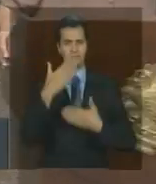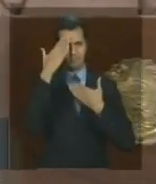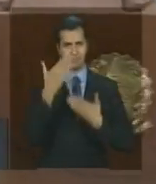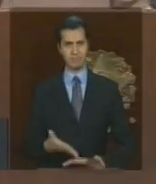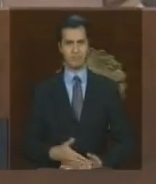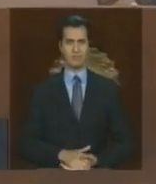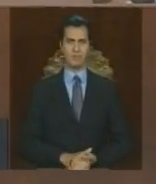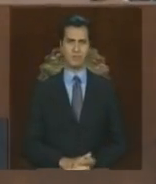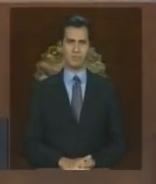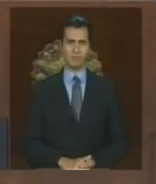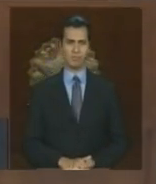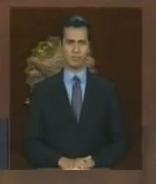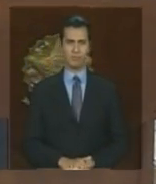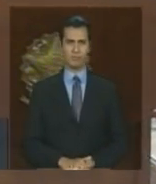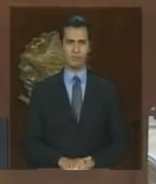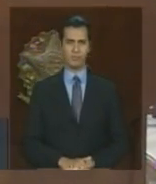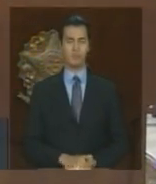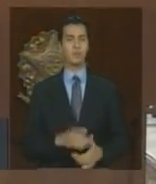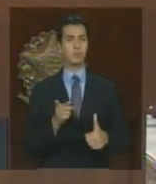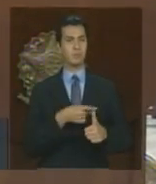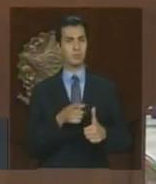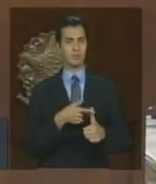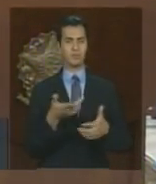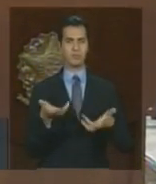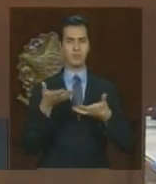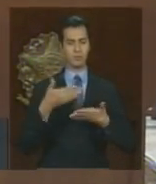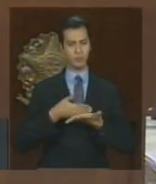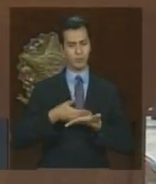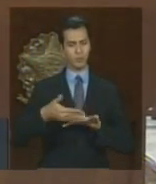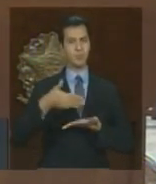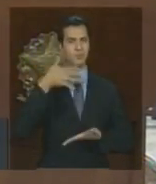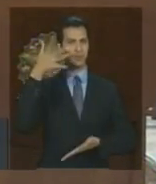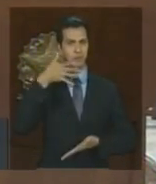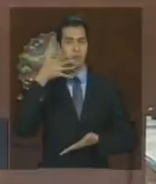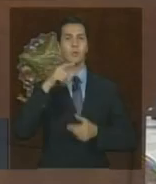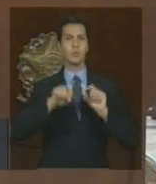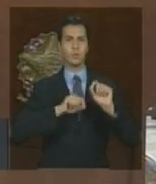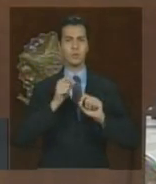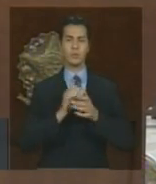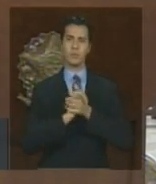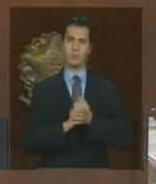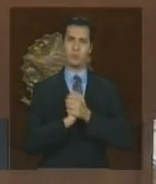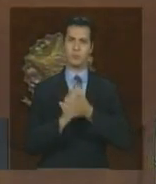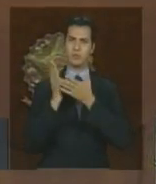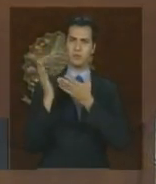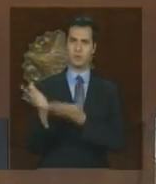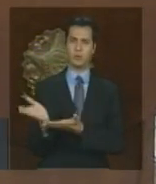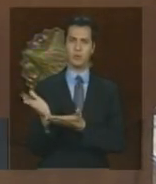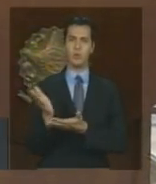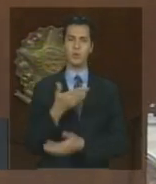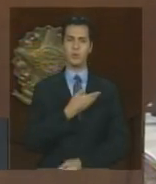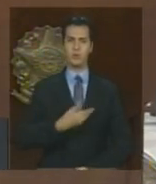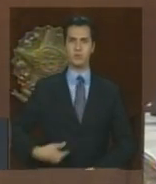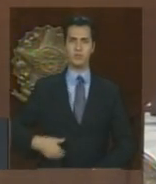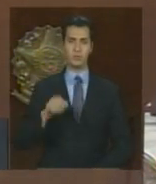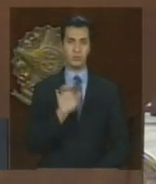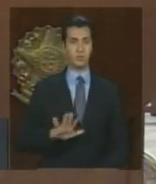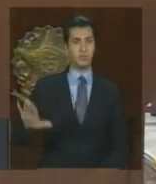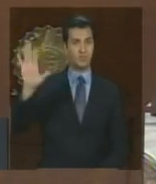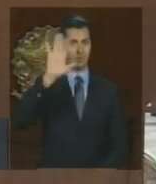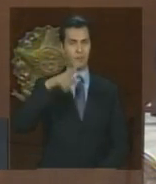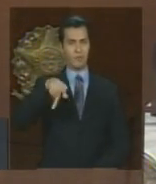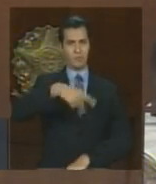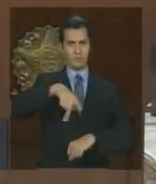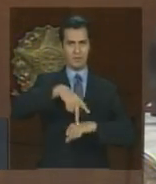queria iniciar cumprimentando o senhor governador-geral do Canadá, David Johnston,